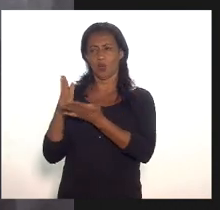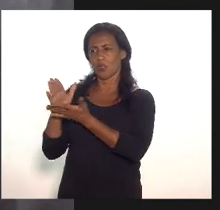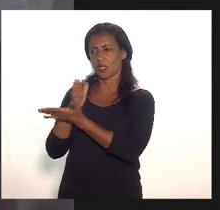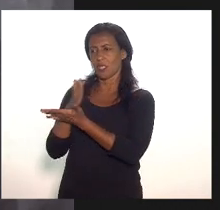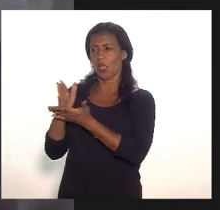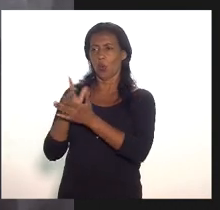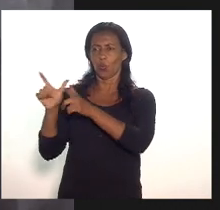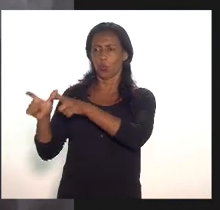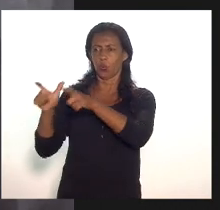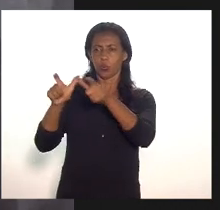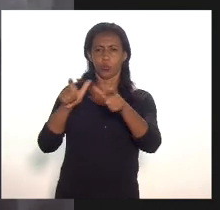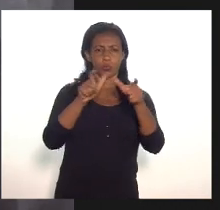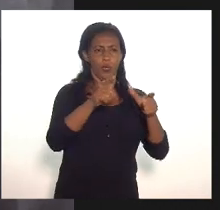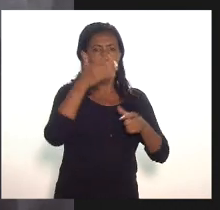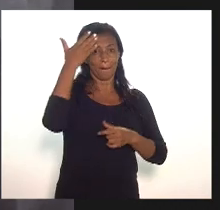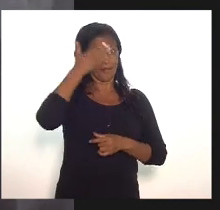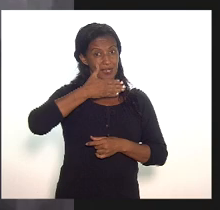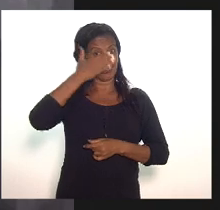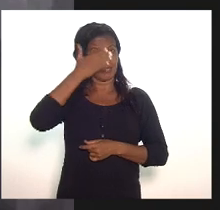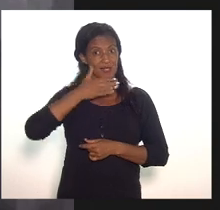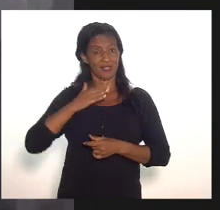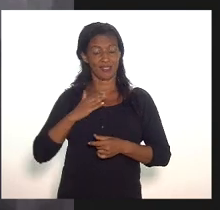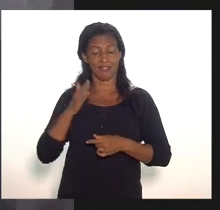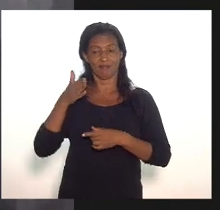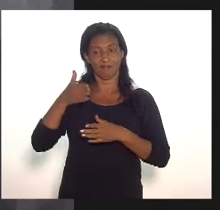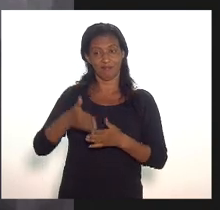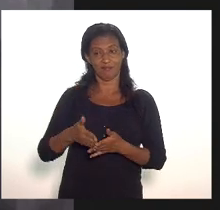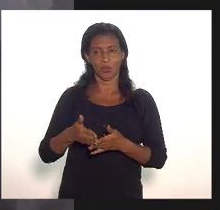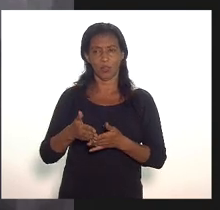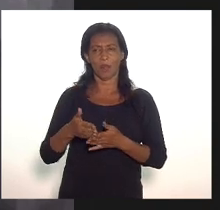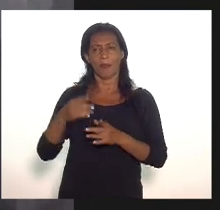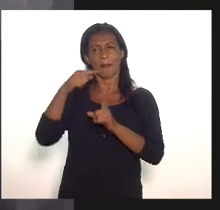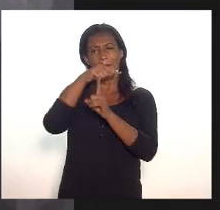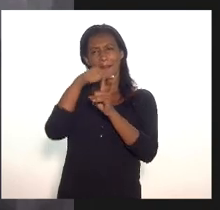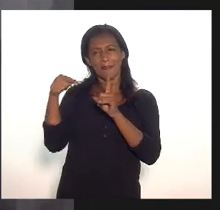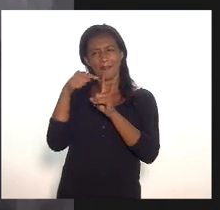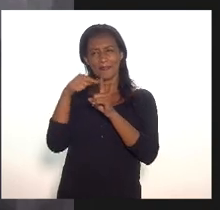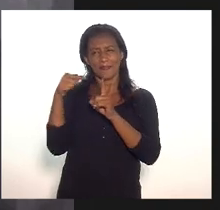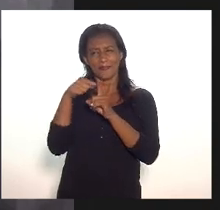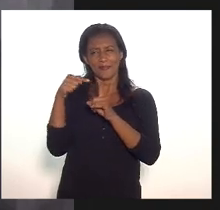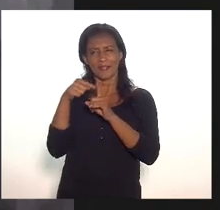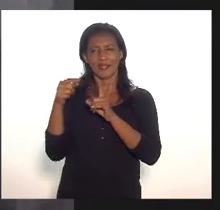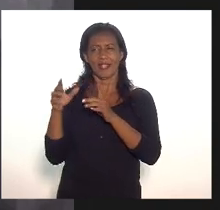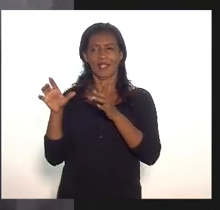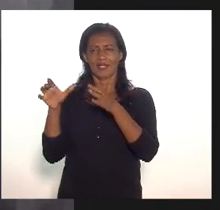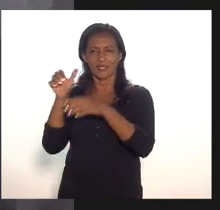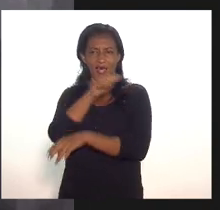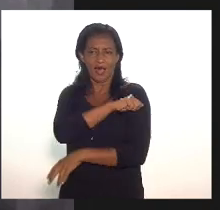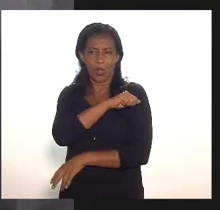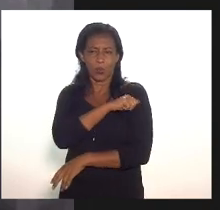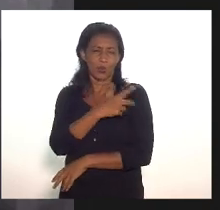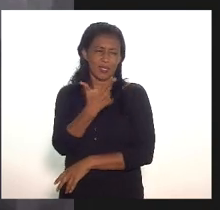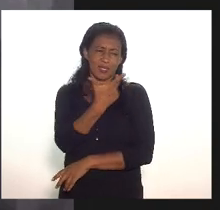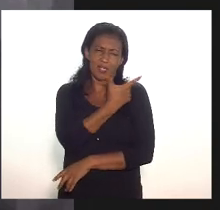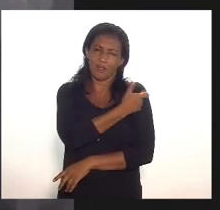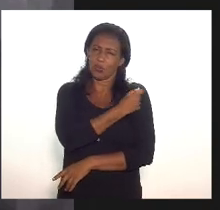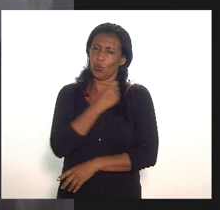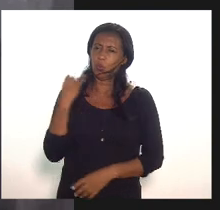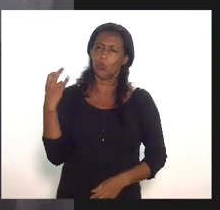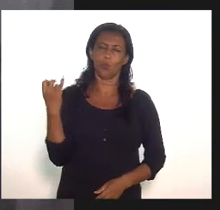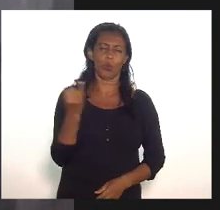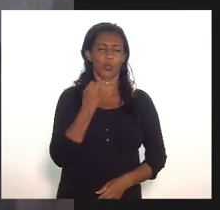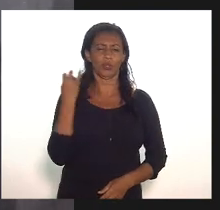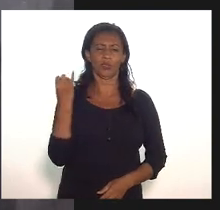locais, de forma presencial, pelo menos com 1/3 dos alunos, essa vacinação foi de vital